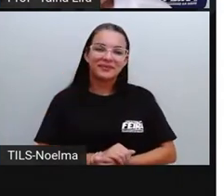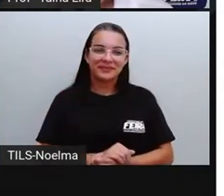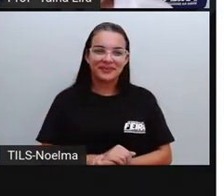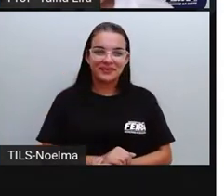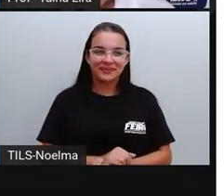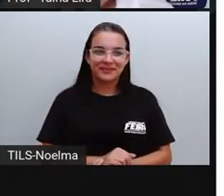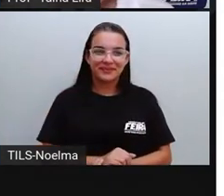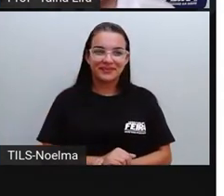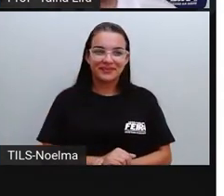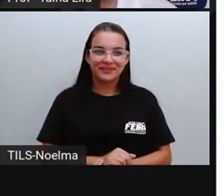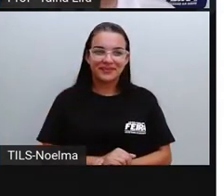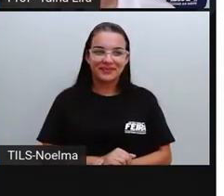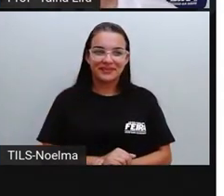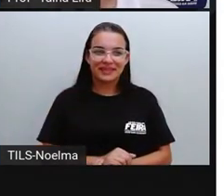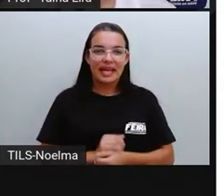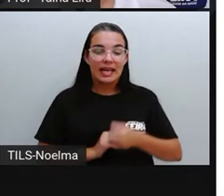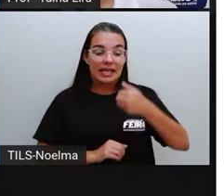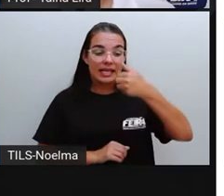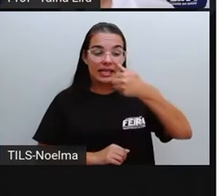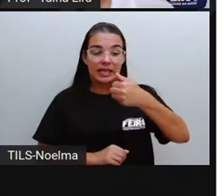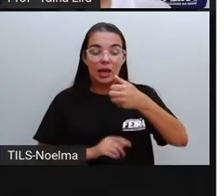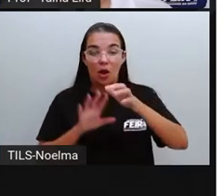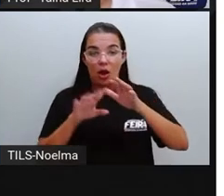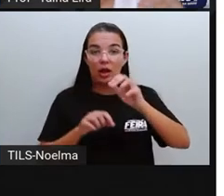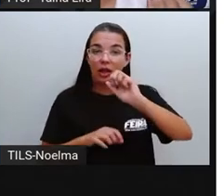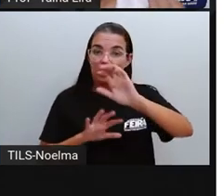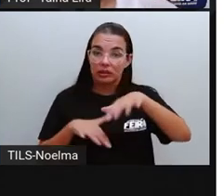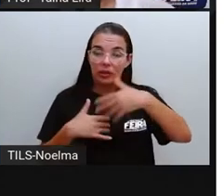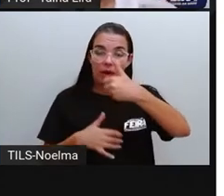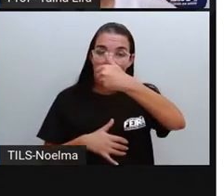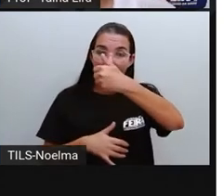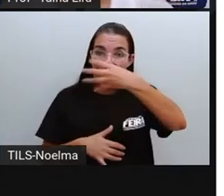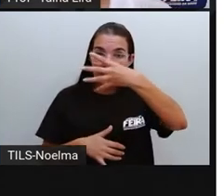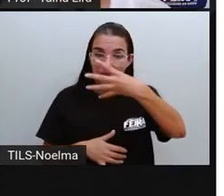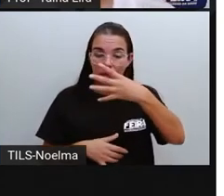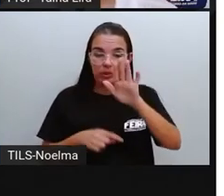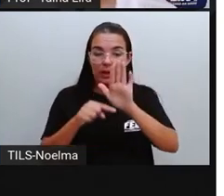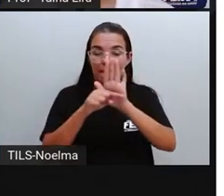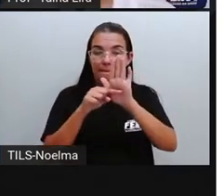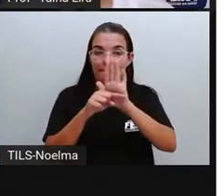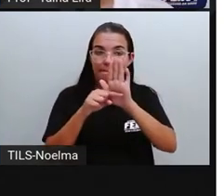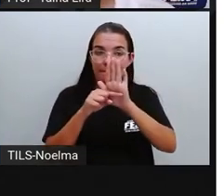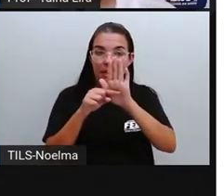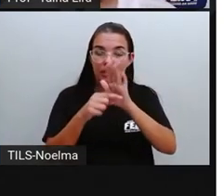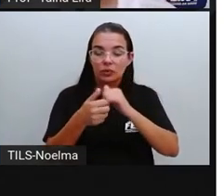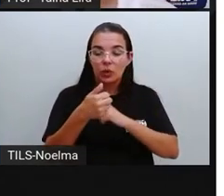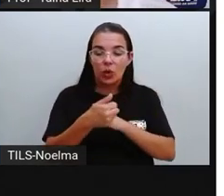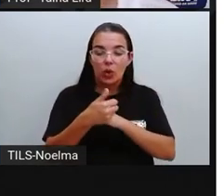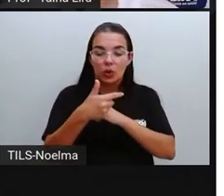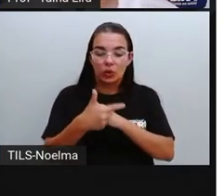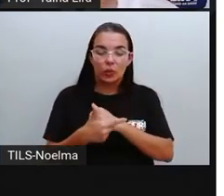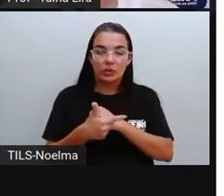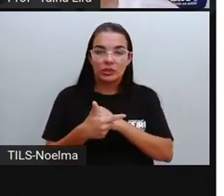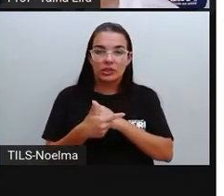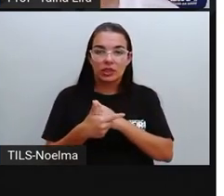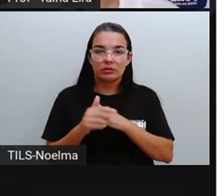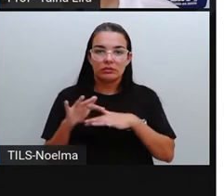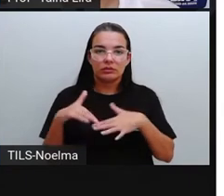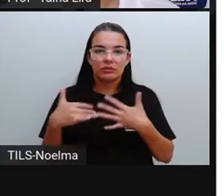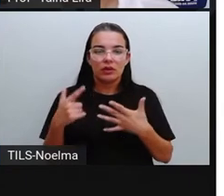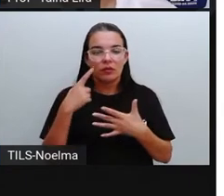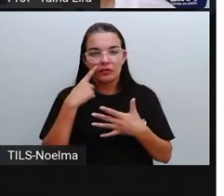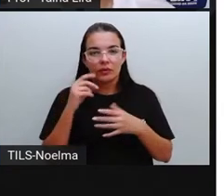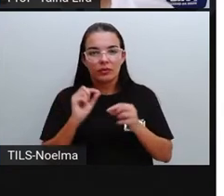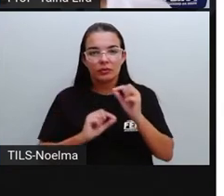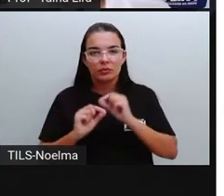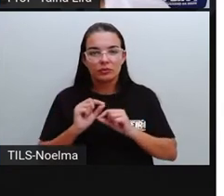mental, tá bom? Então, se Lívia tem 14 pontos e Joaquim 12, Joaquim tem 12 pontos. Quantos